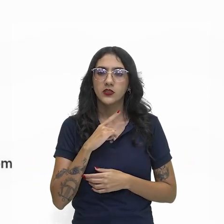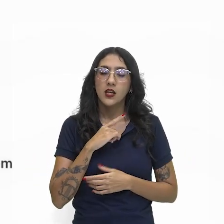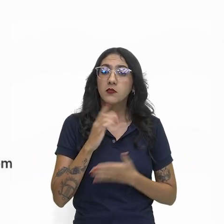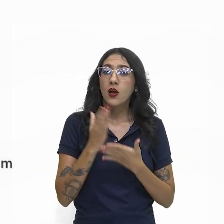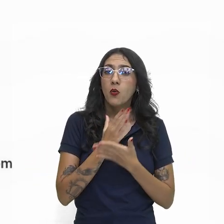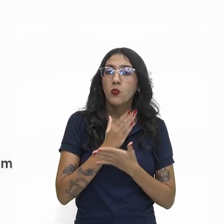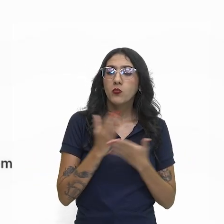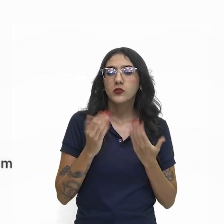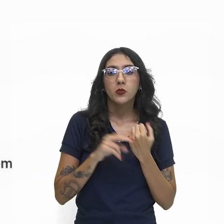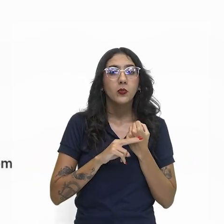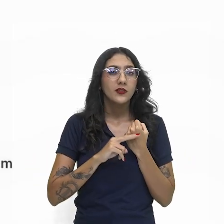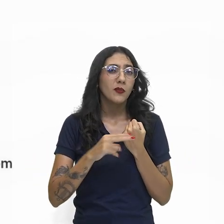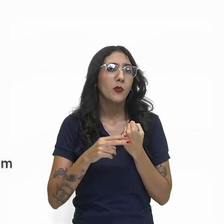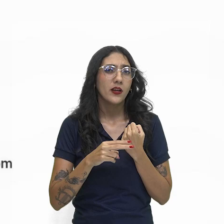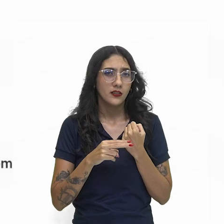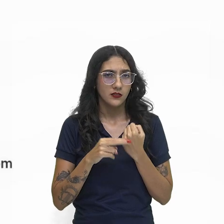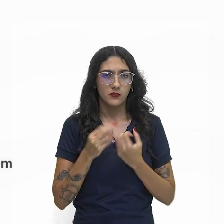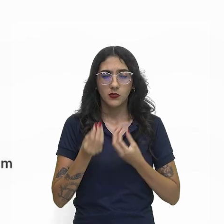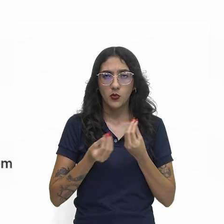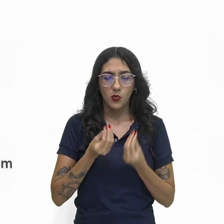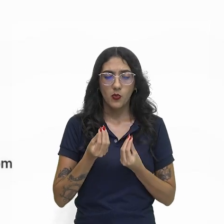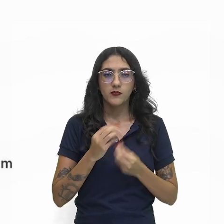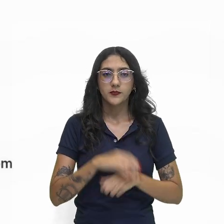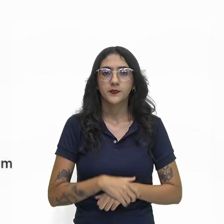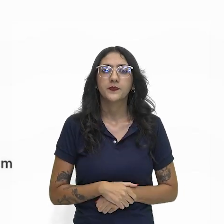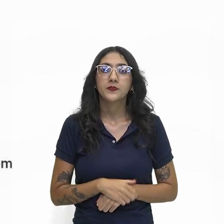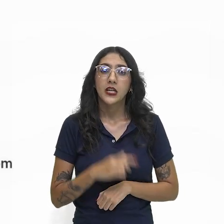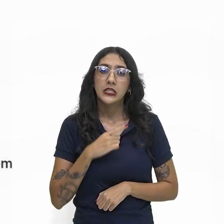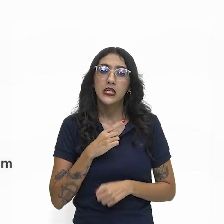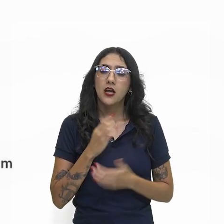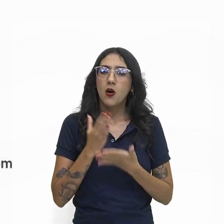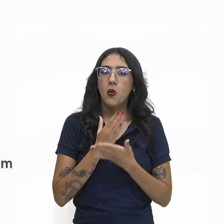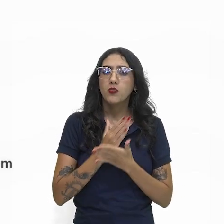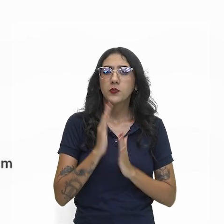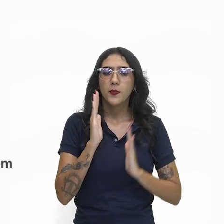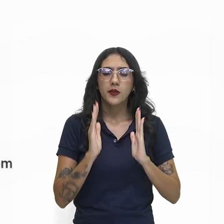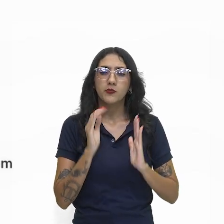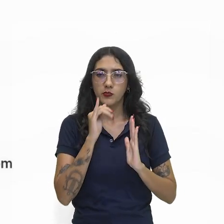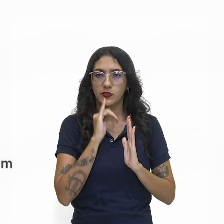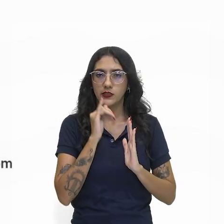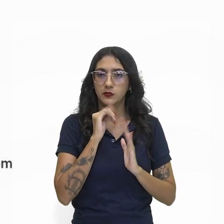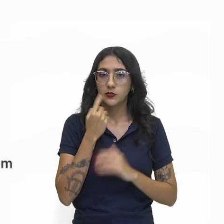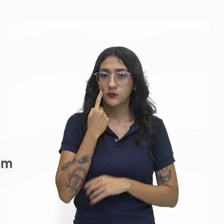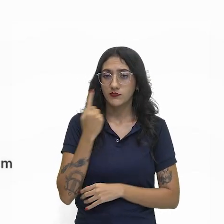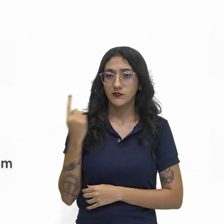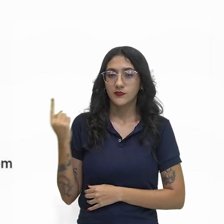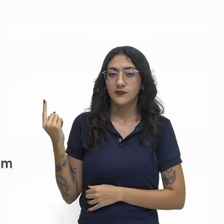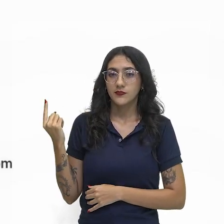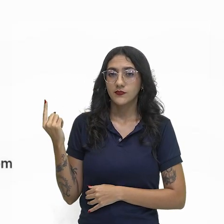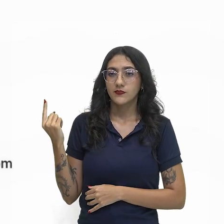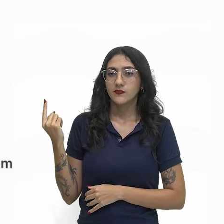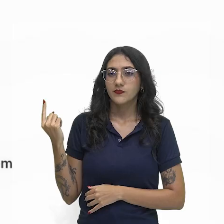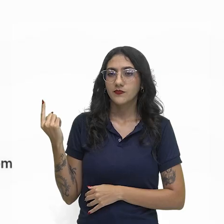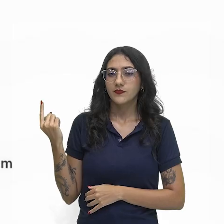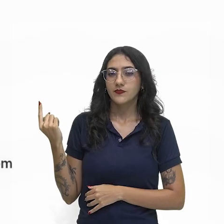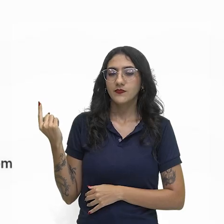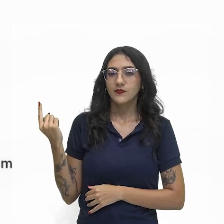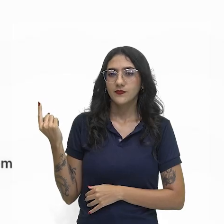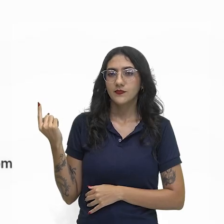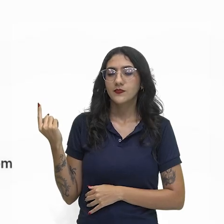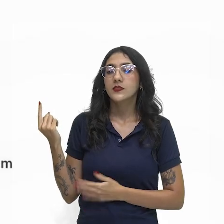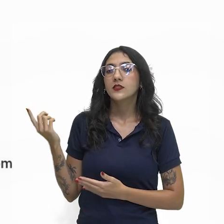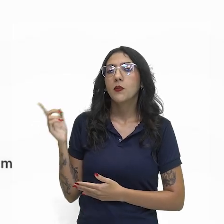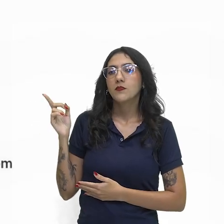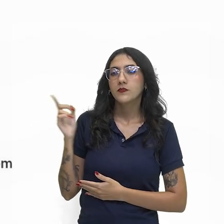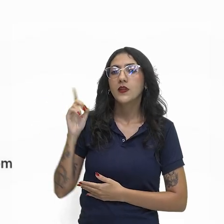algumas consequências, como, por exemplo, existem momentos aqui, ó, em que a Terra, olha, nessa situação em que está o desenho aqui, a